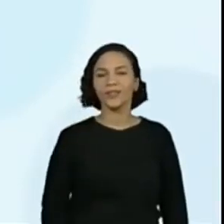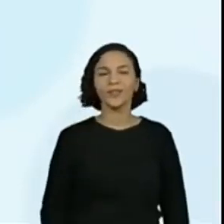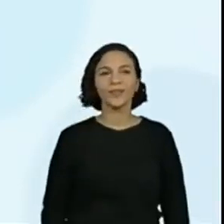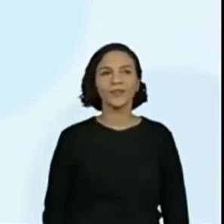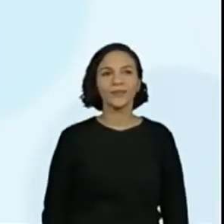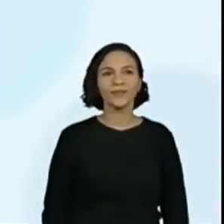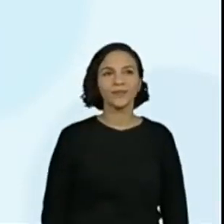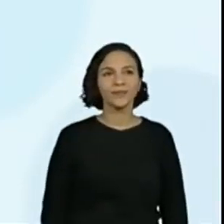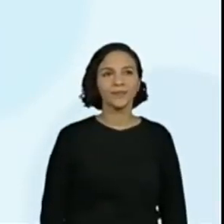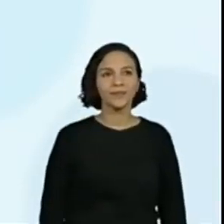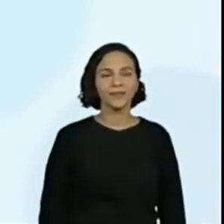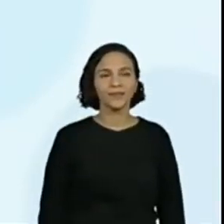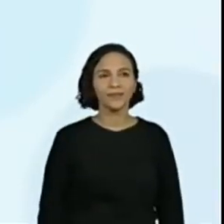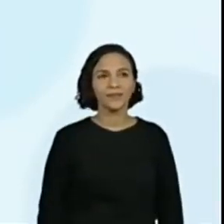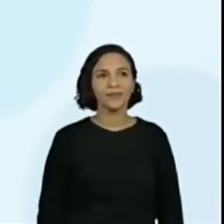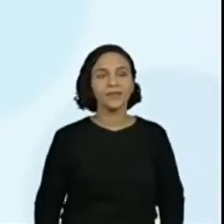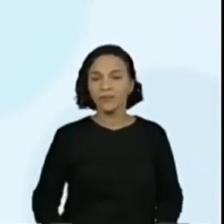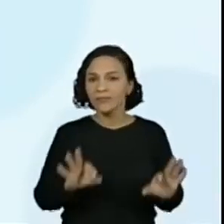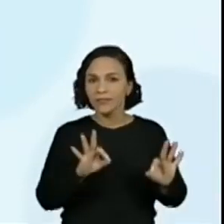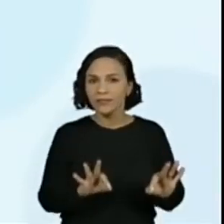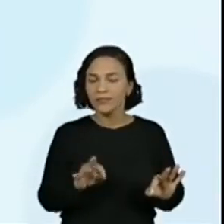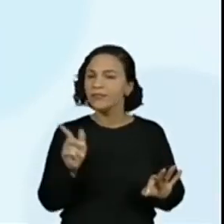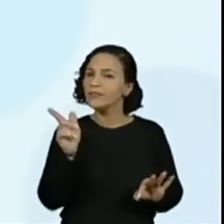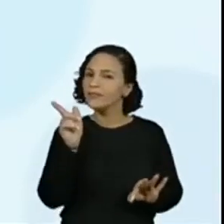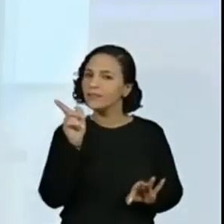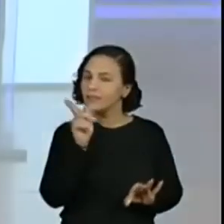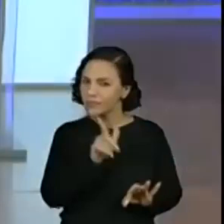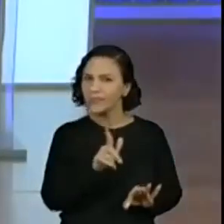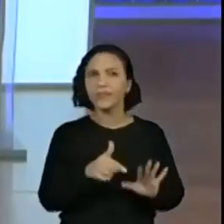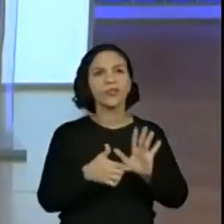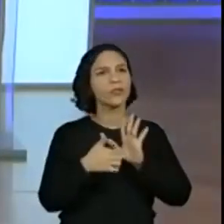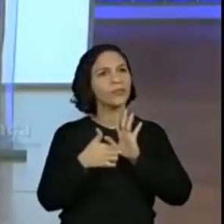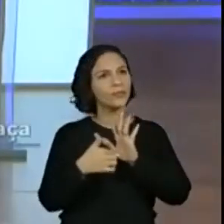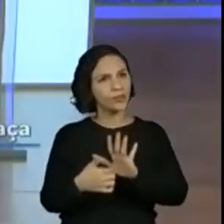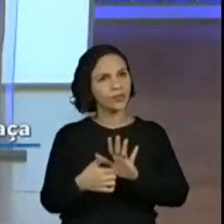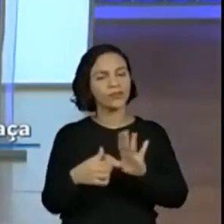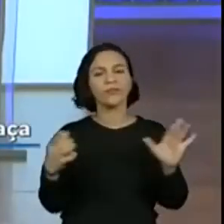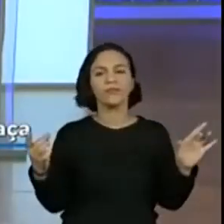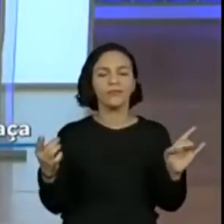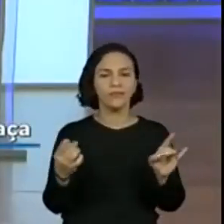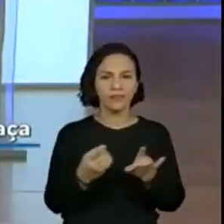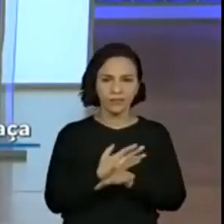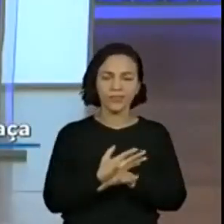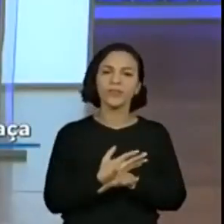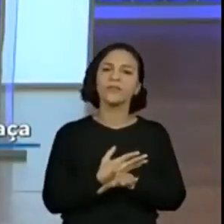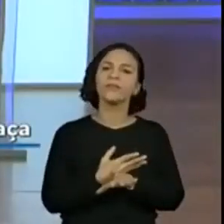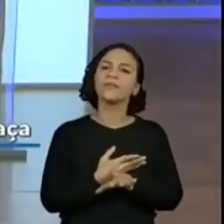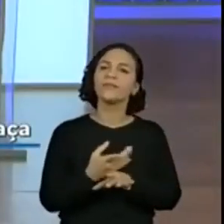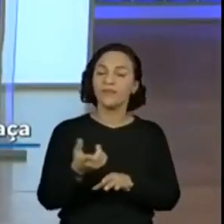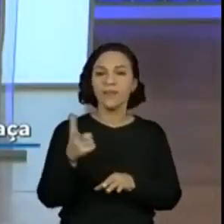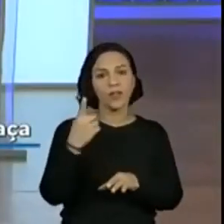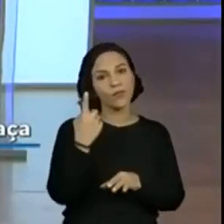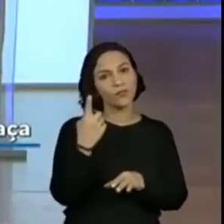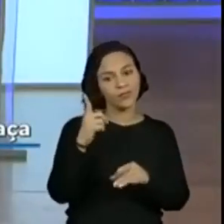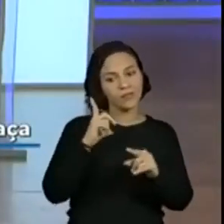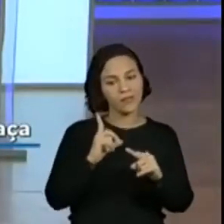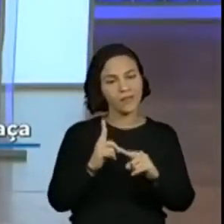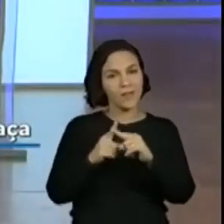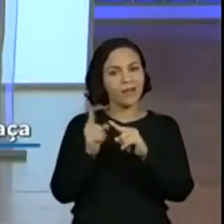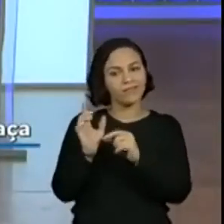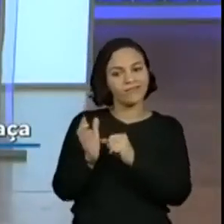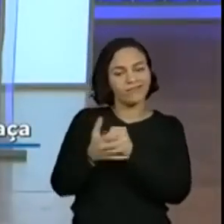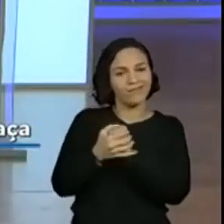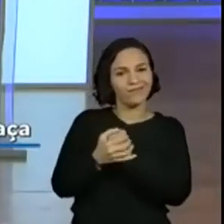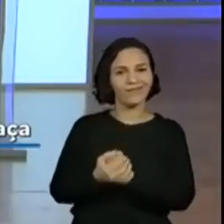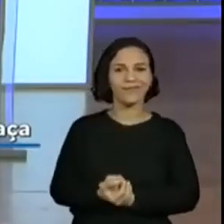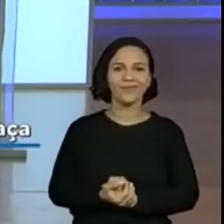28, isso. Né? Deu tudo certinho, a gente conseguiu mostrar, sim. Né, que justamente tinha uma pecinha a mais ali